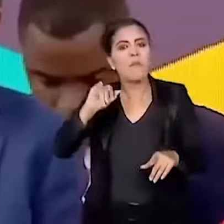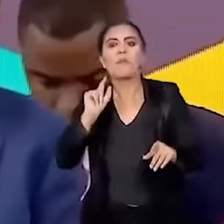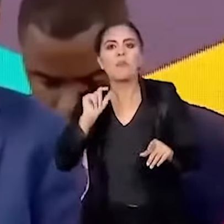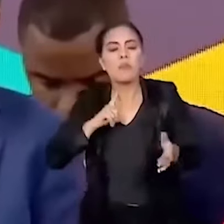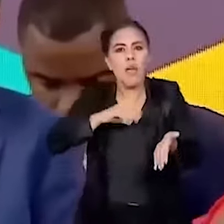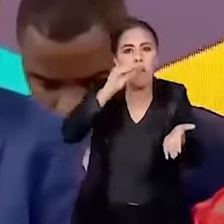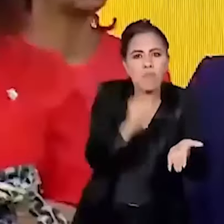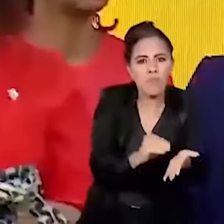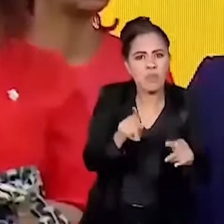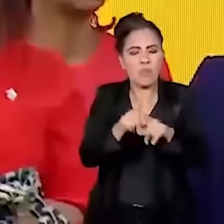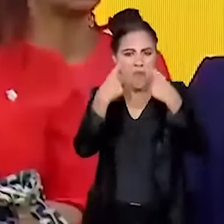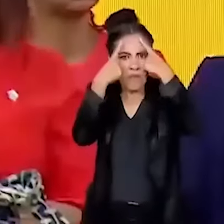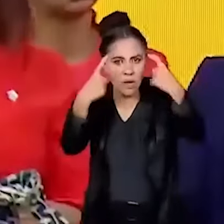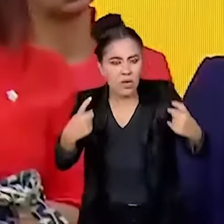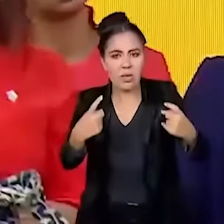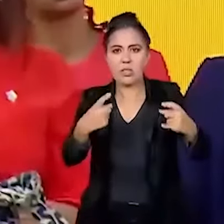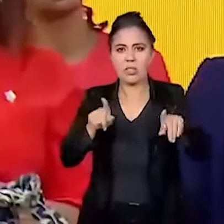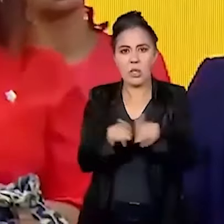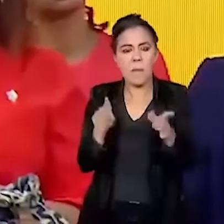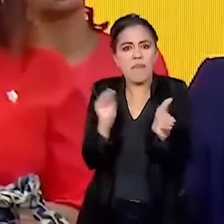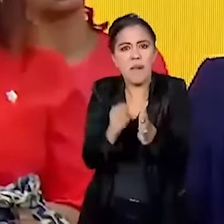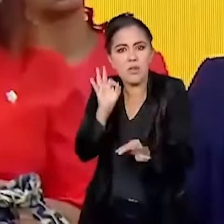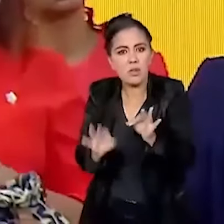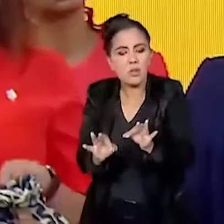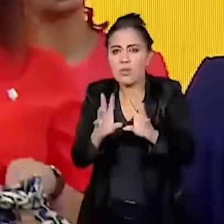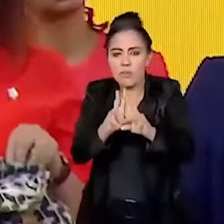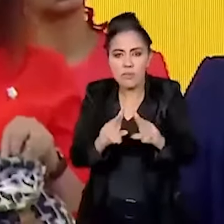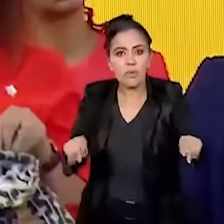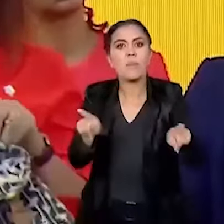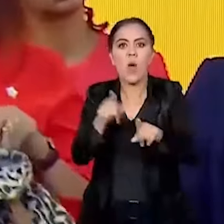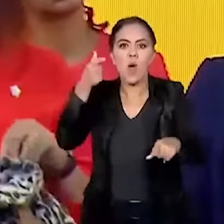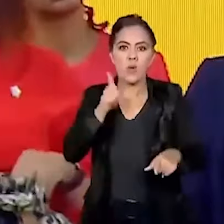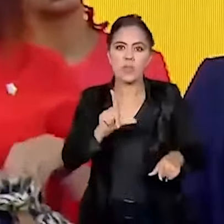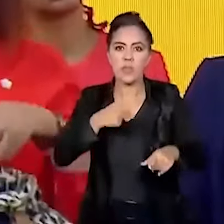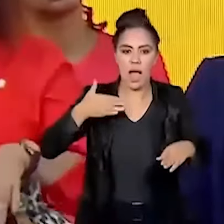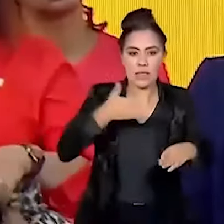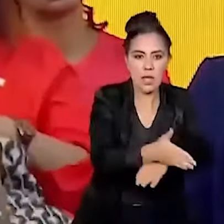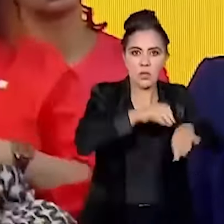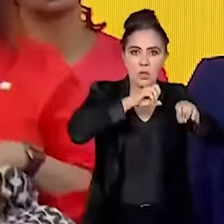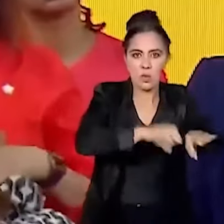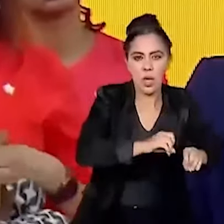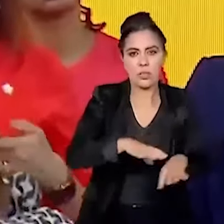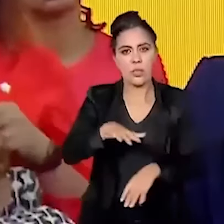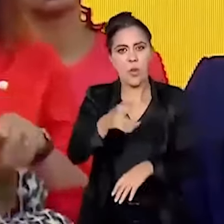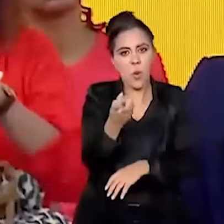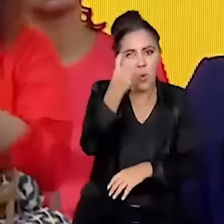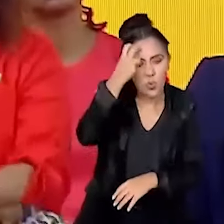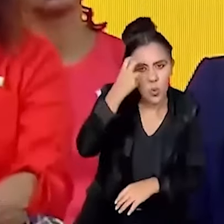carências, violências e injustiça. Que tenha acesso à educação, saúde,